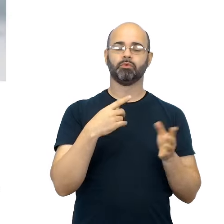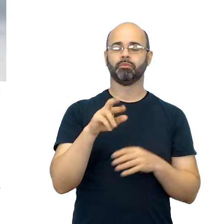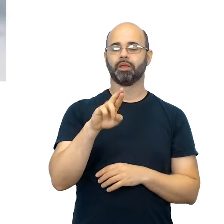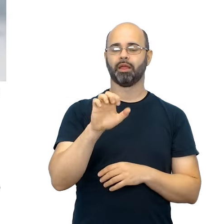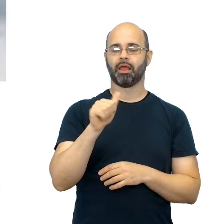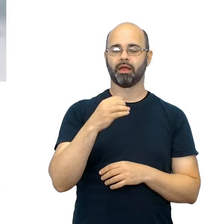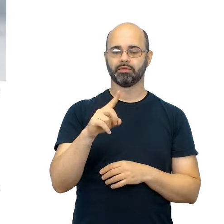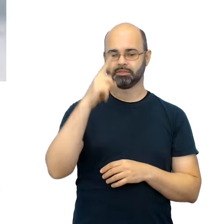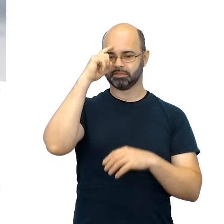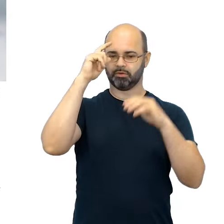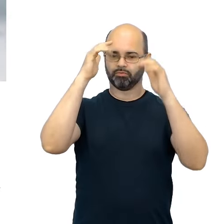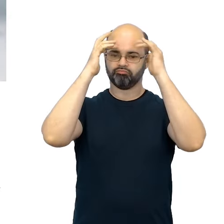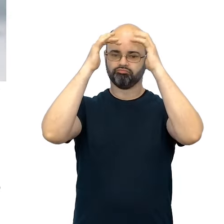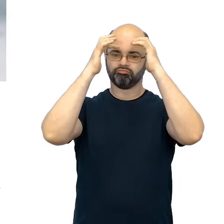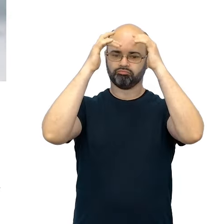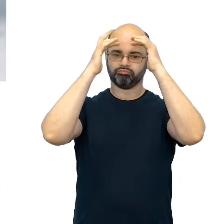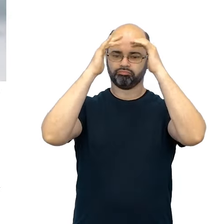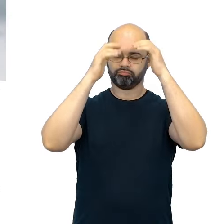cognitivas. Bom,